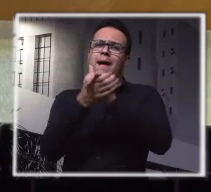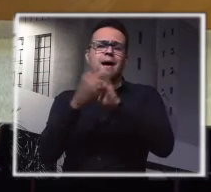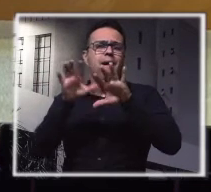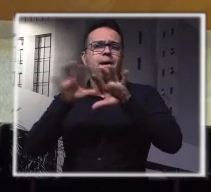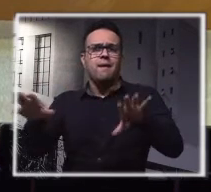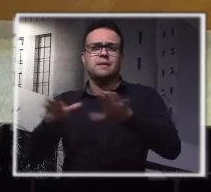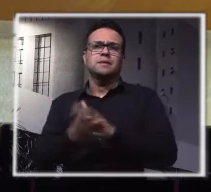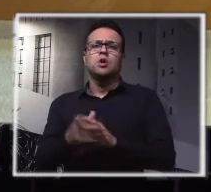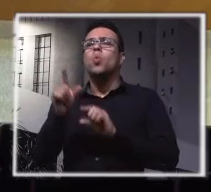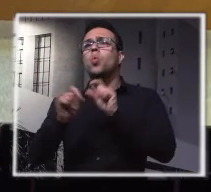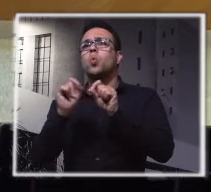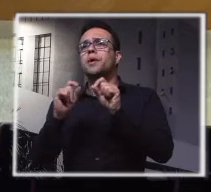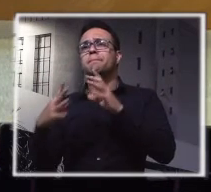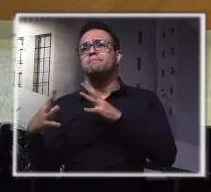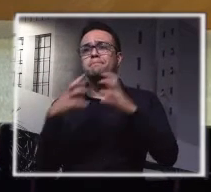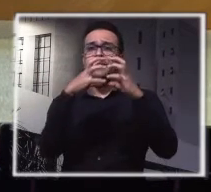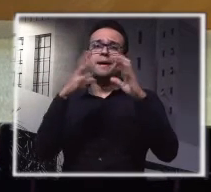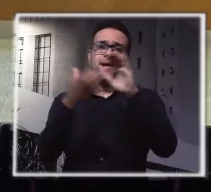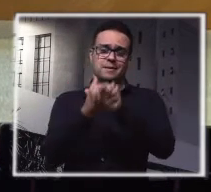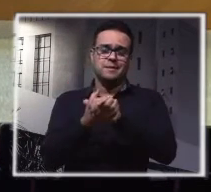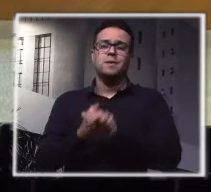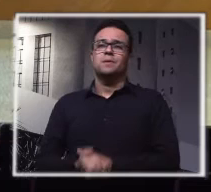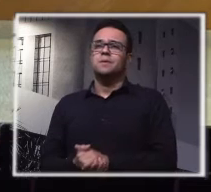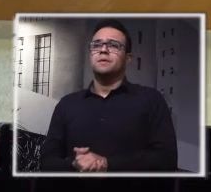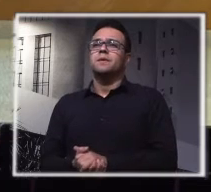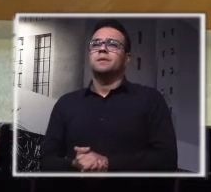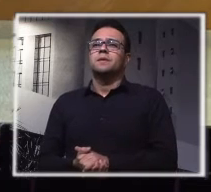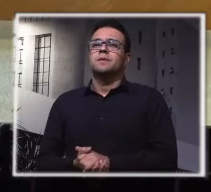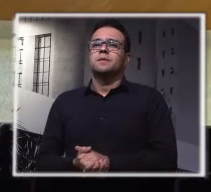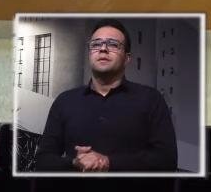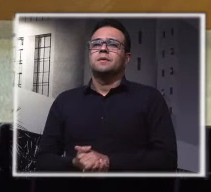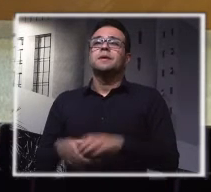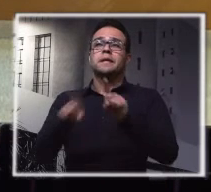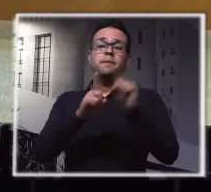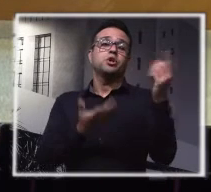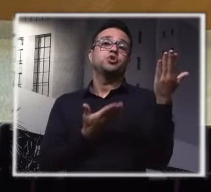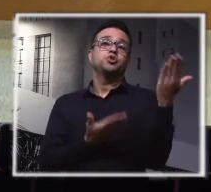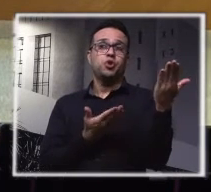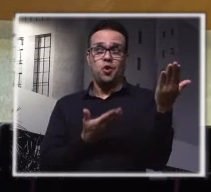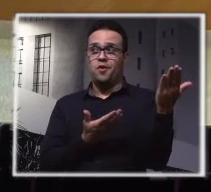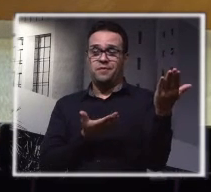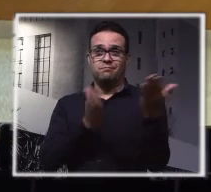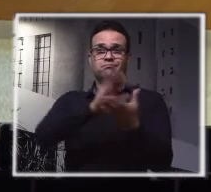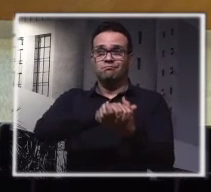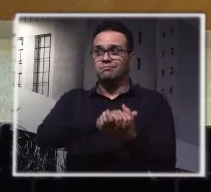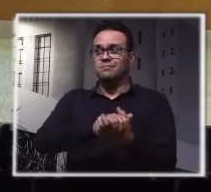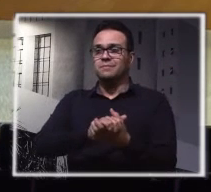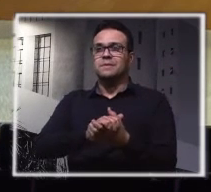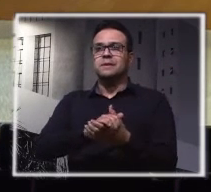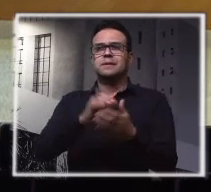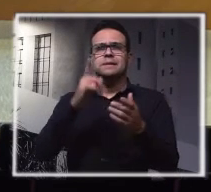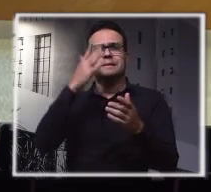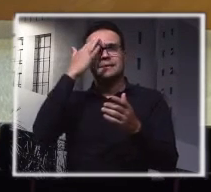O que é briga de casal? E, especialmente atualmente, em relação aos jovens casais, a gente